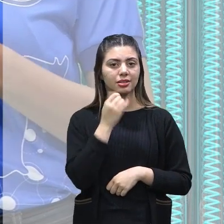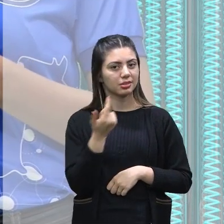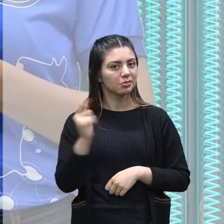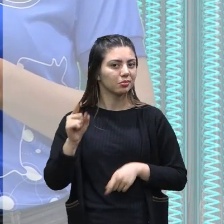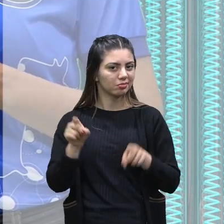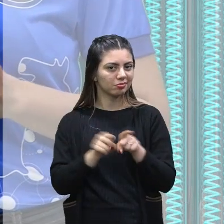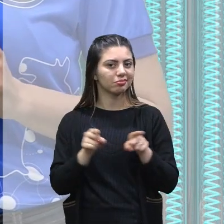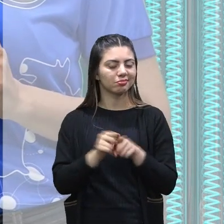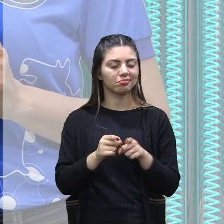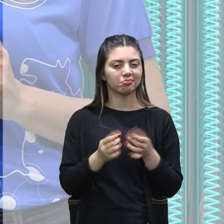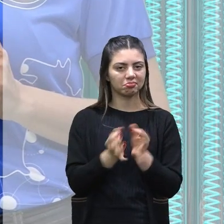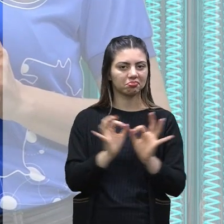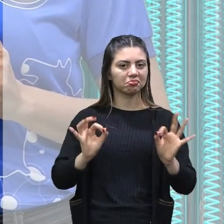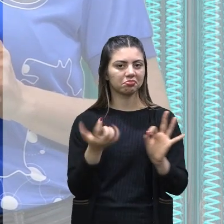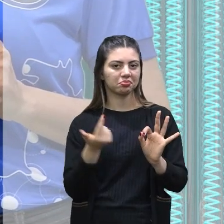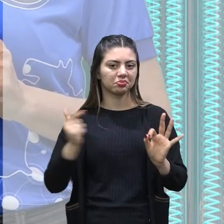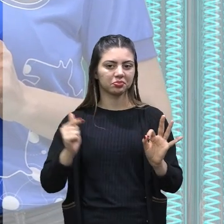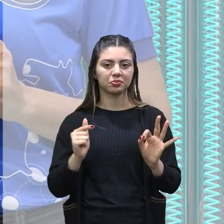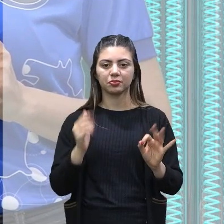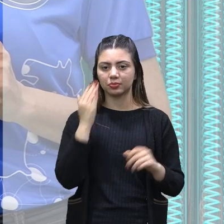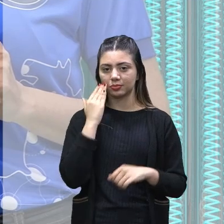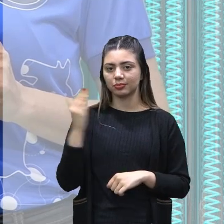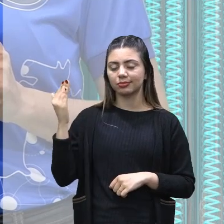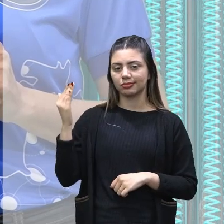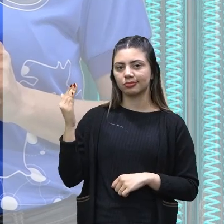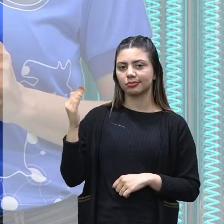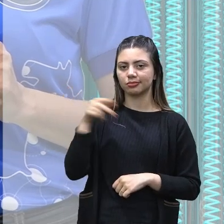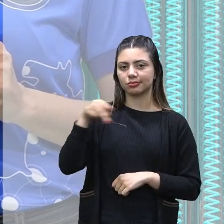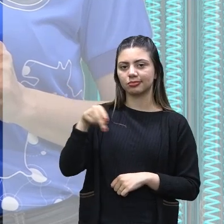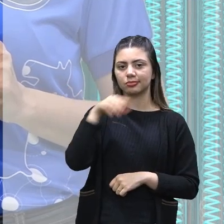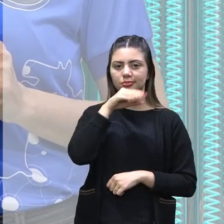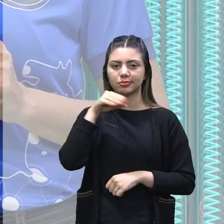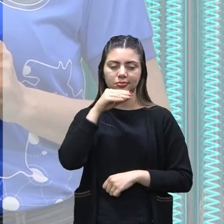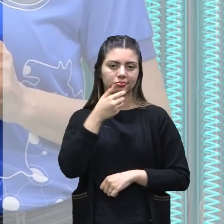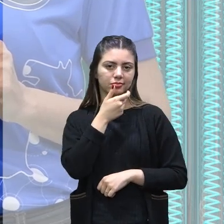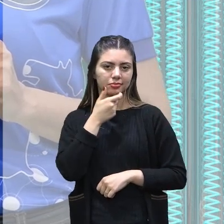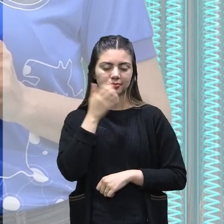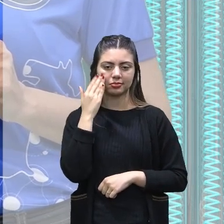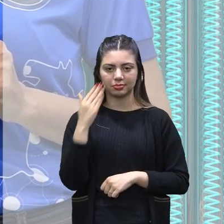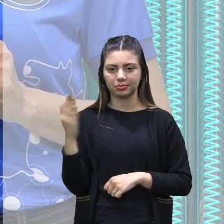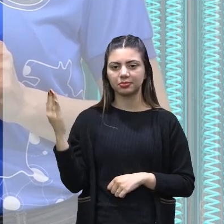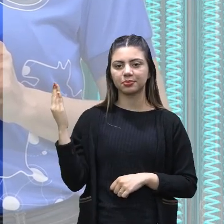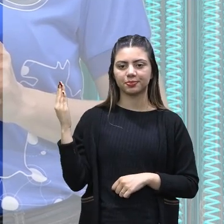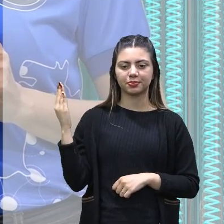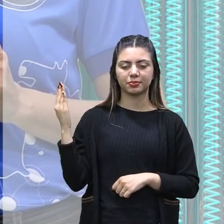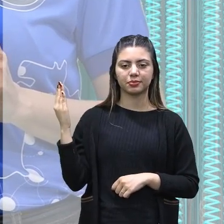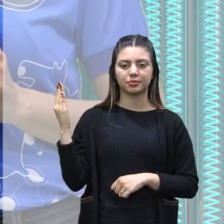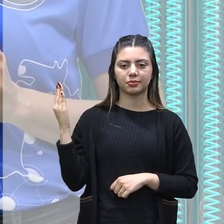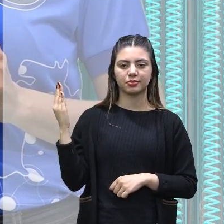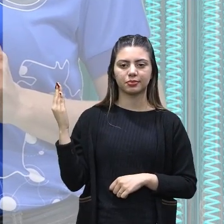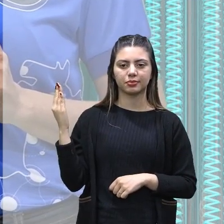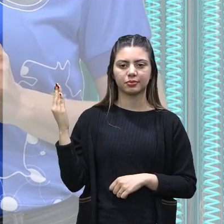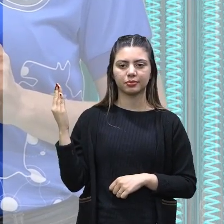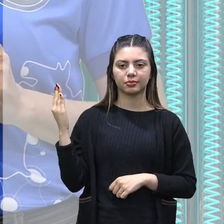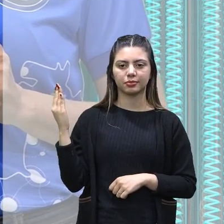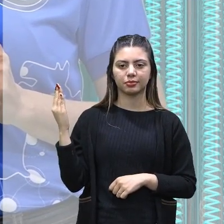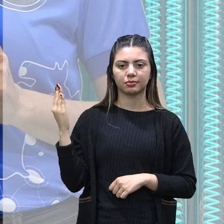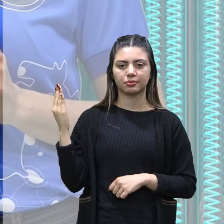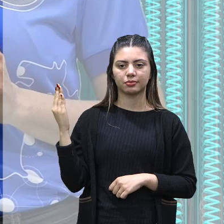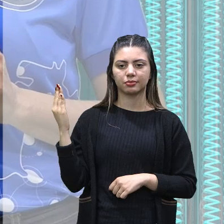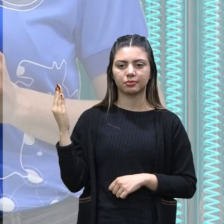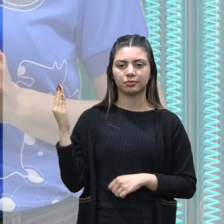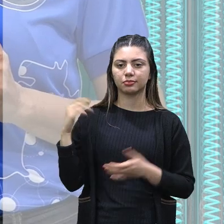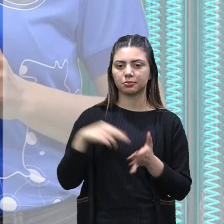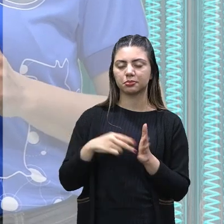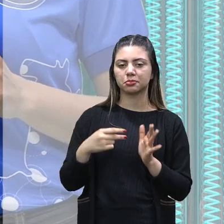também, uma outra frase, que diz o seguinte: Will laws adapt to recognize unions between humans and robots? Então, as leis vão